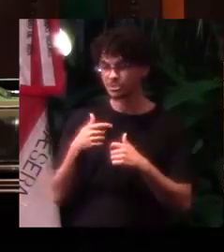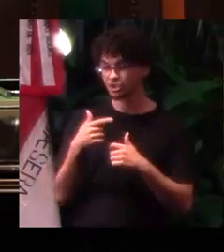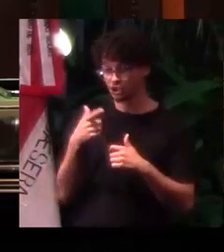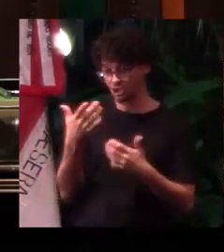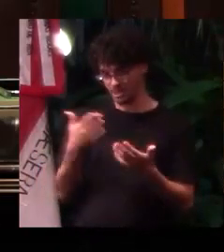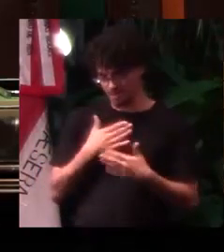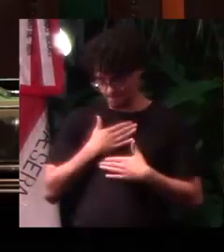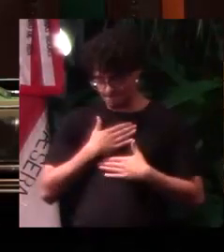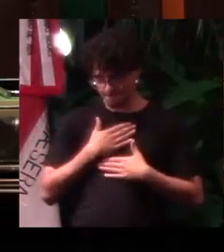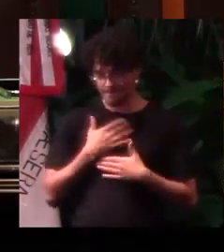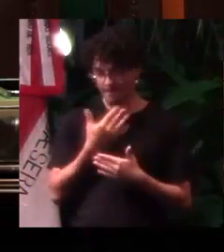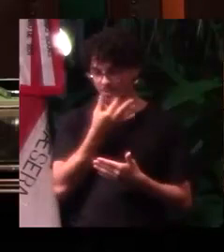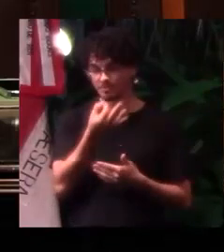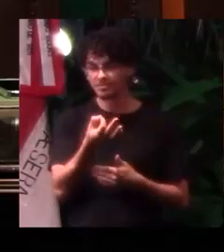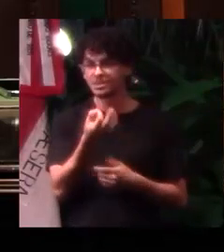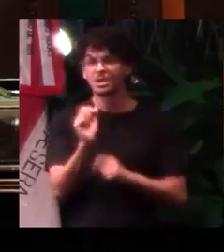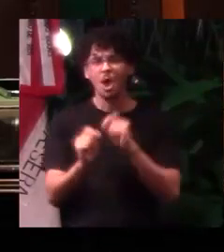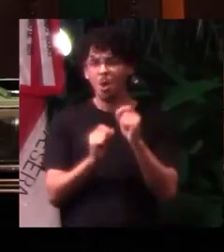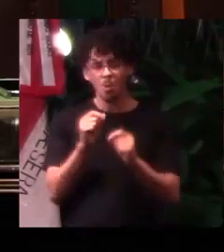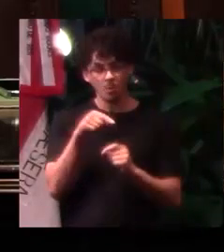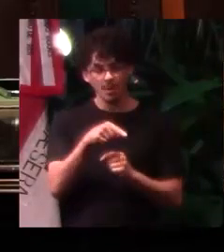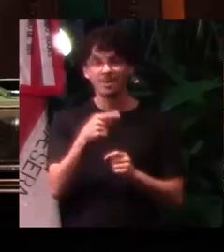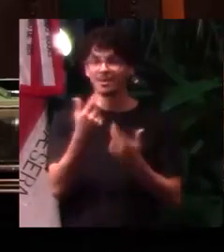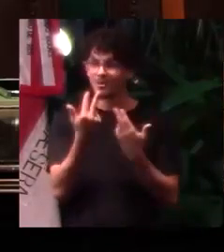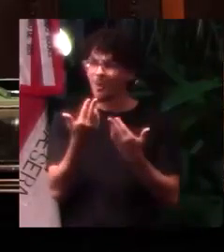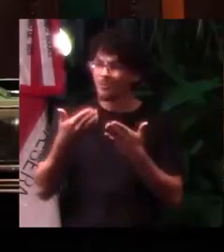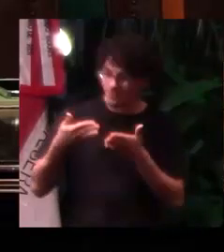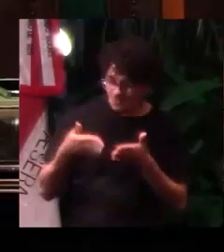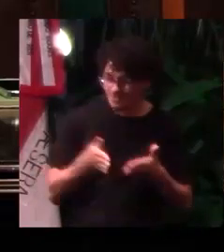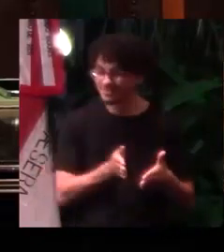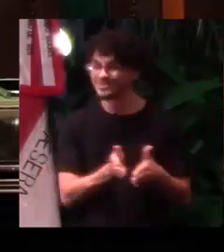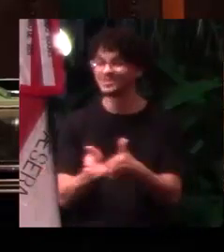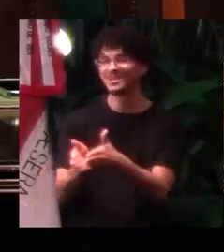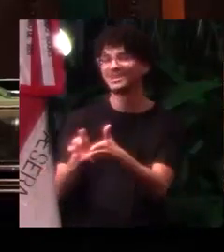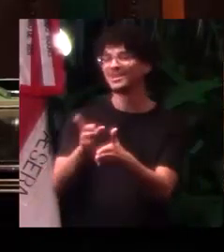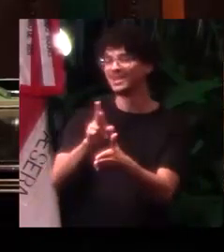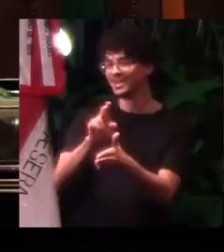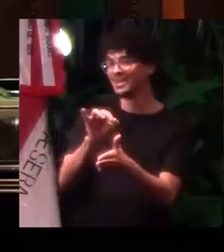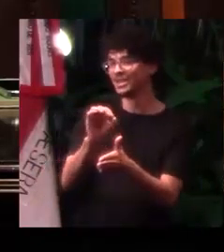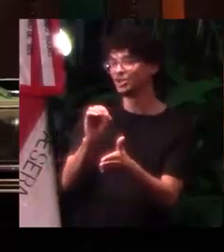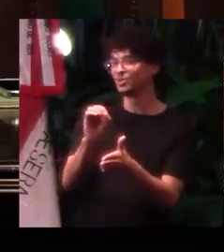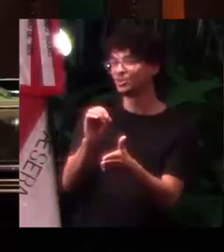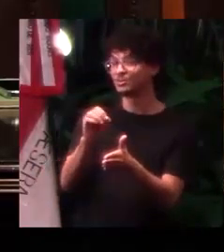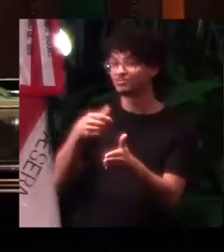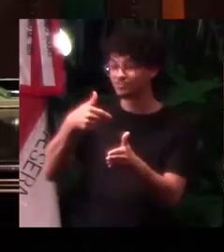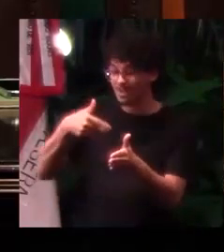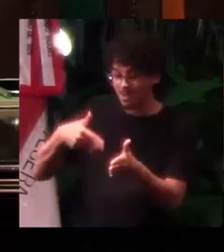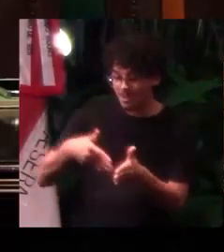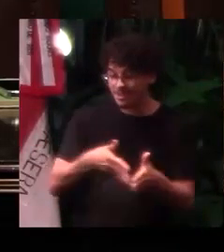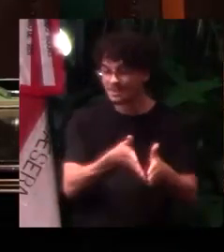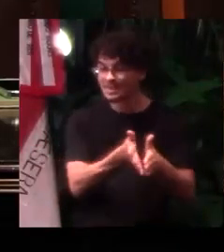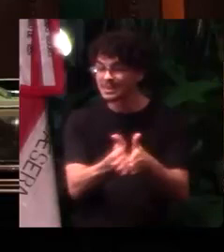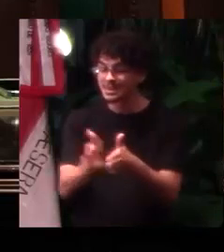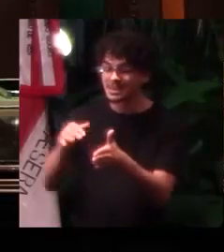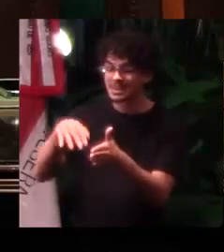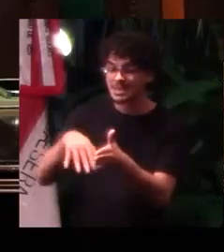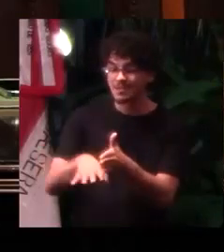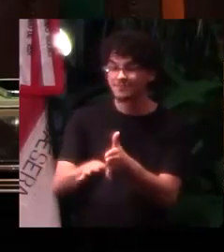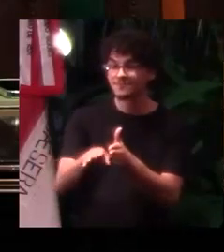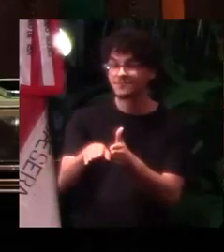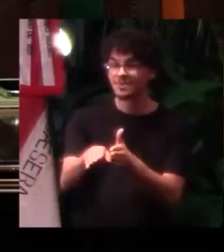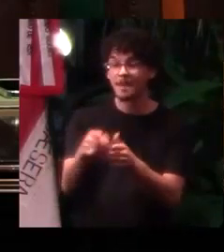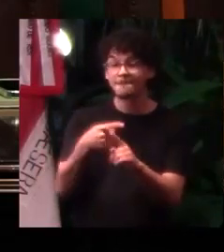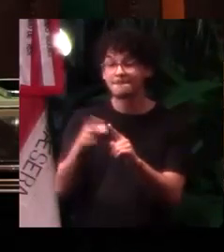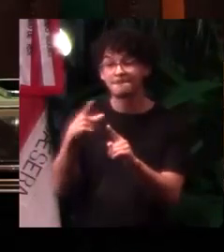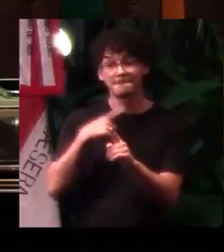meu ver, assim também como um rio. Né? Ela está a fluir, né? Mas está em uma espécie